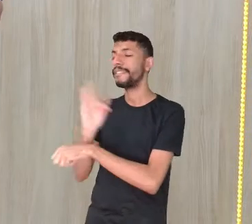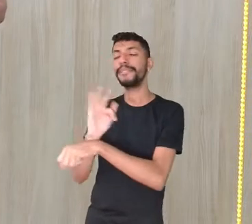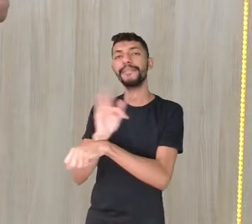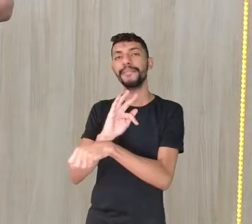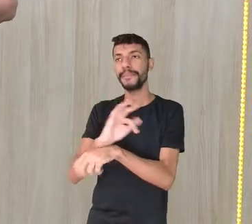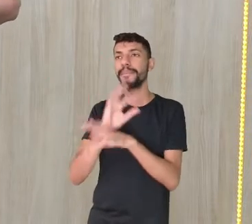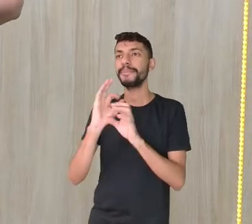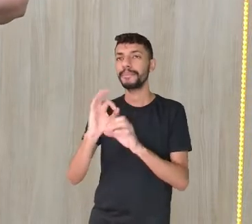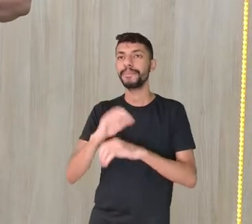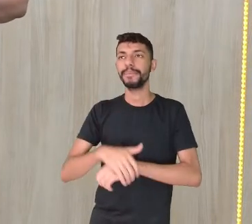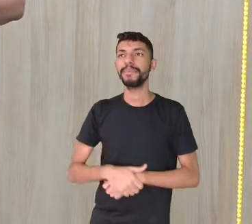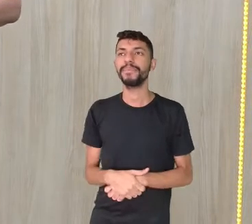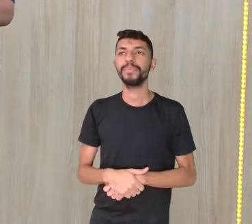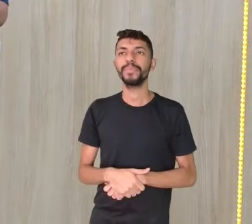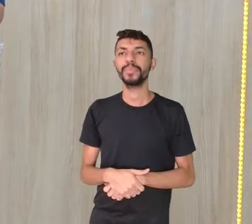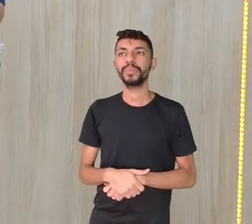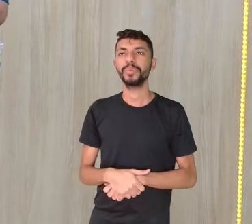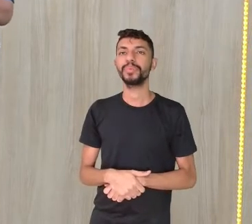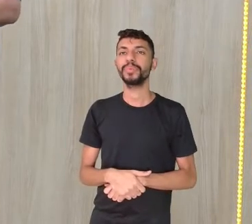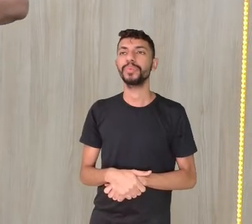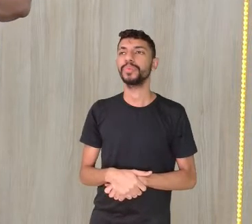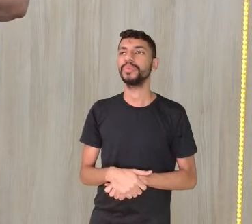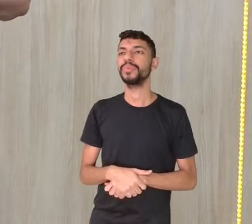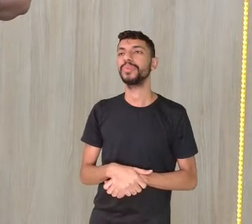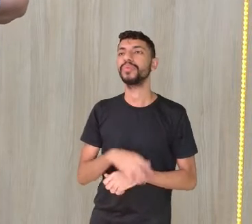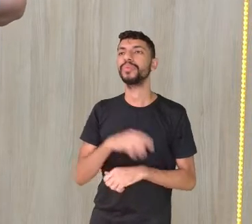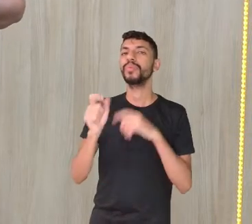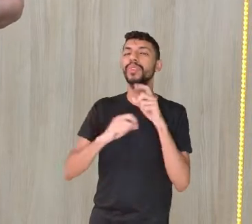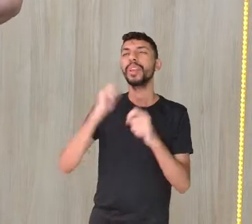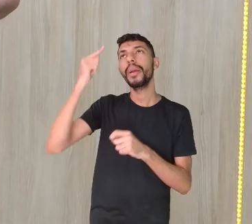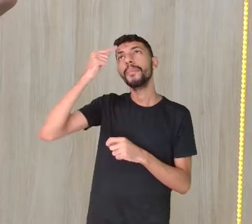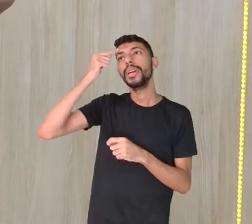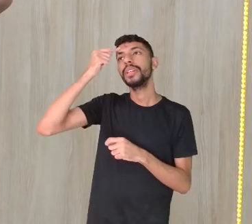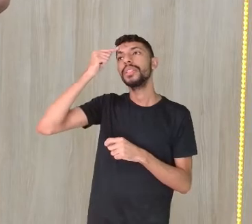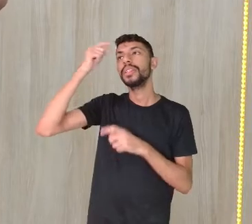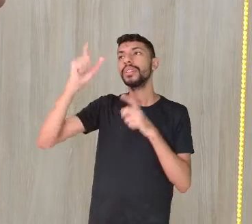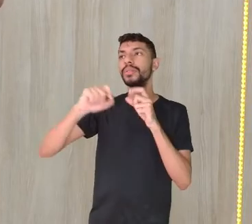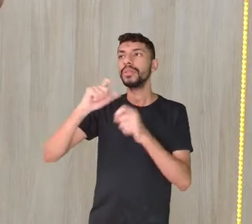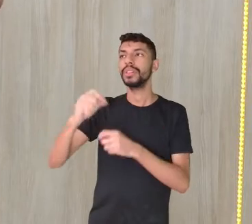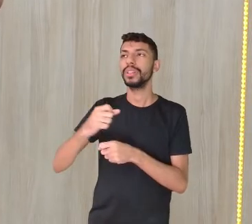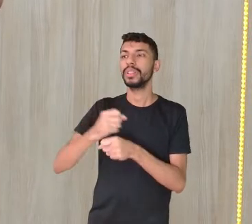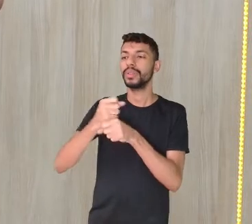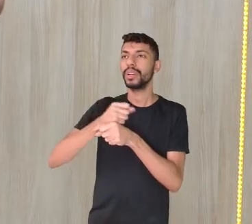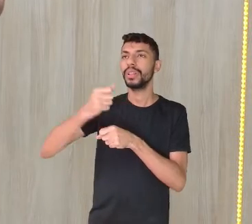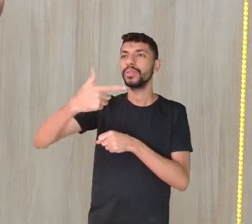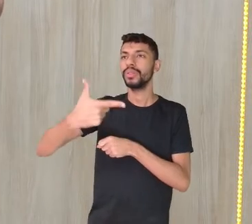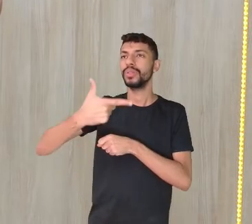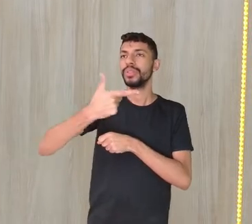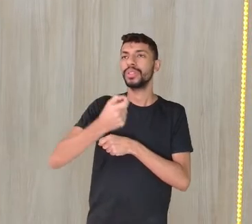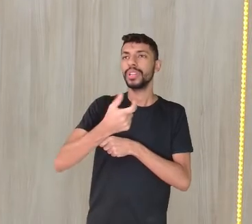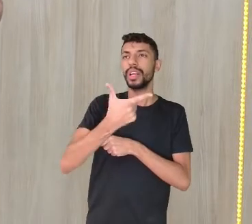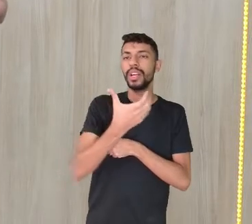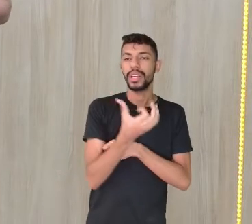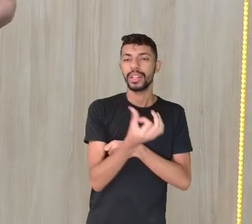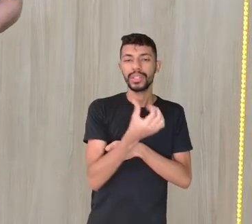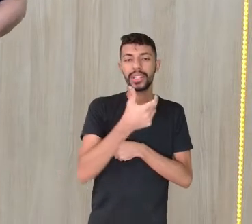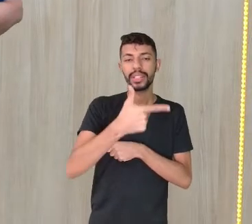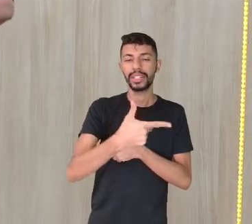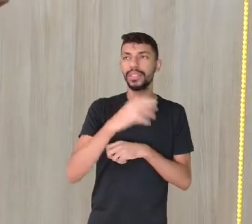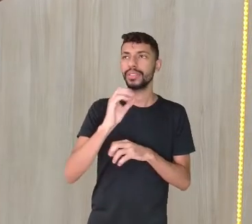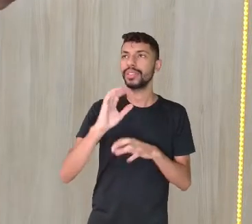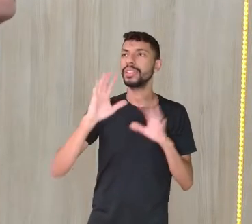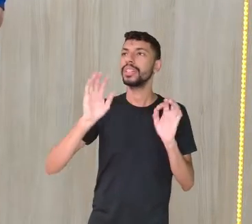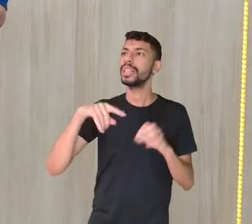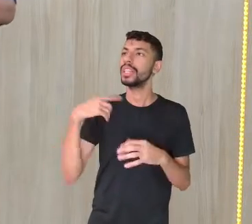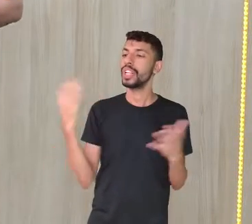esses pequenos episódios, com a projeção pensando em 2062. E hoje, né, em 2022, já